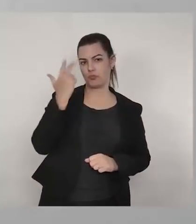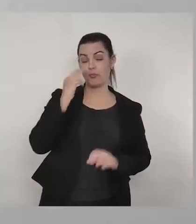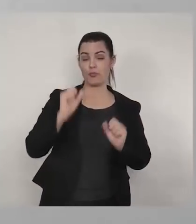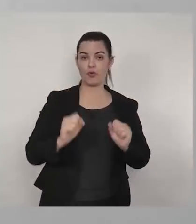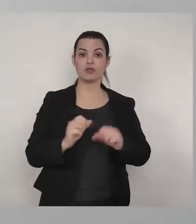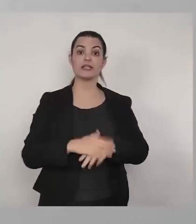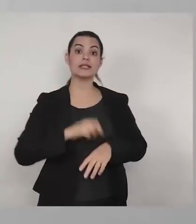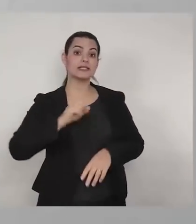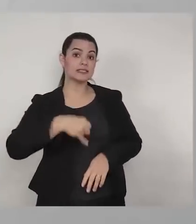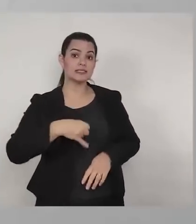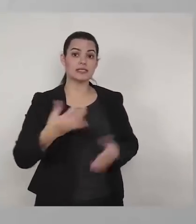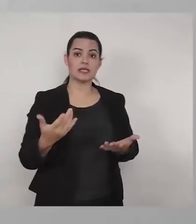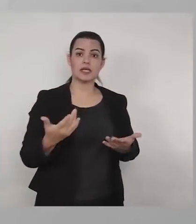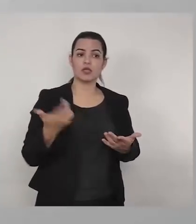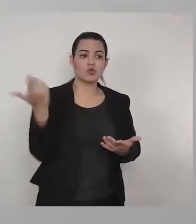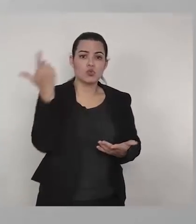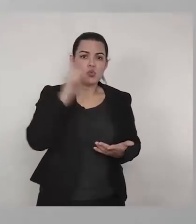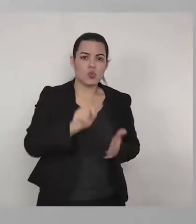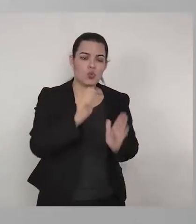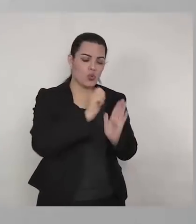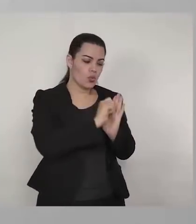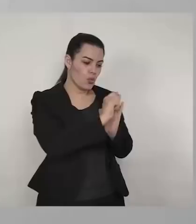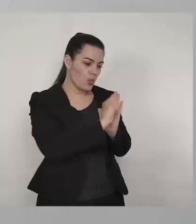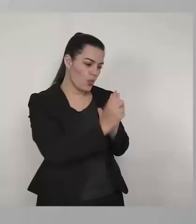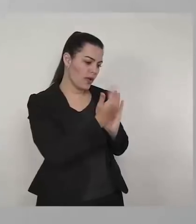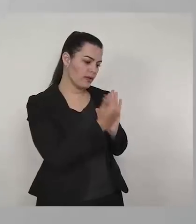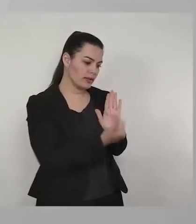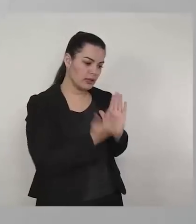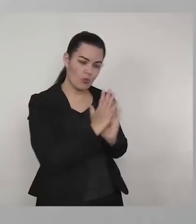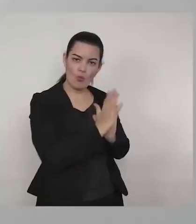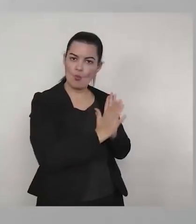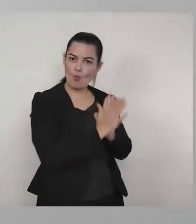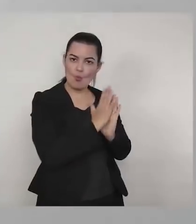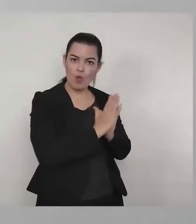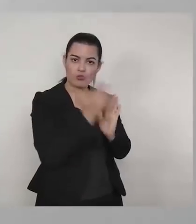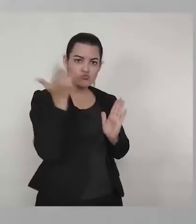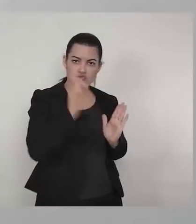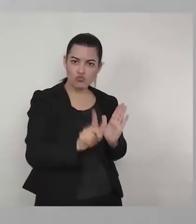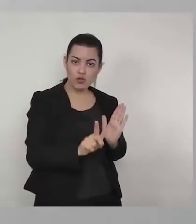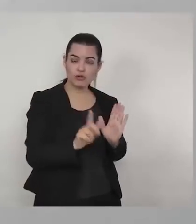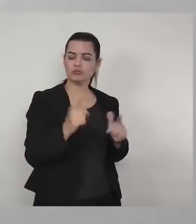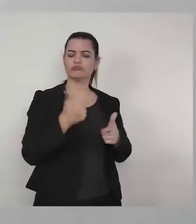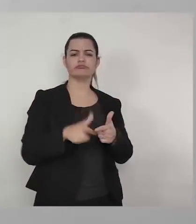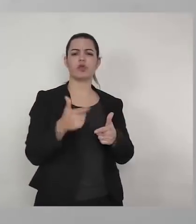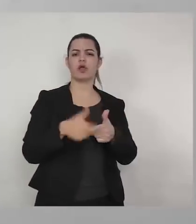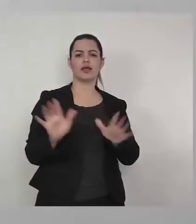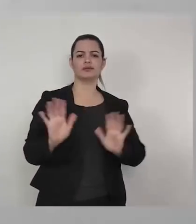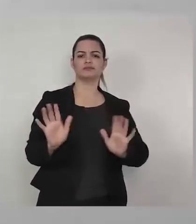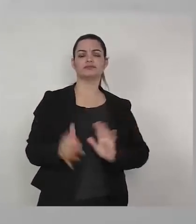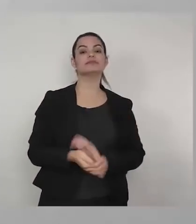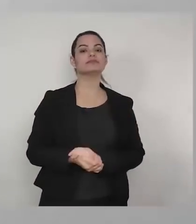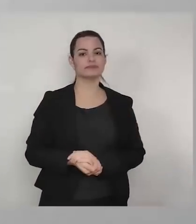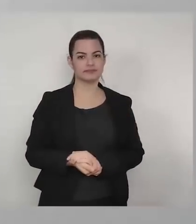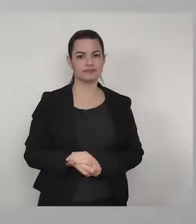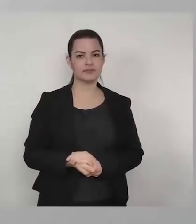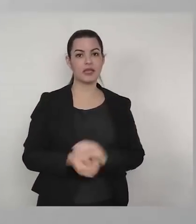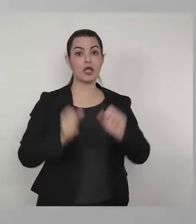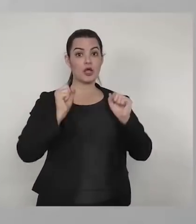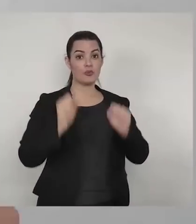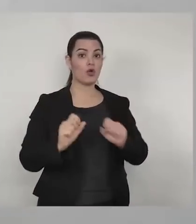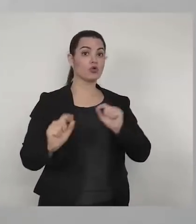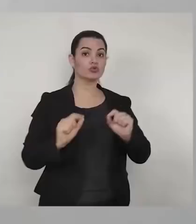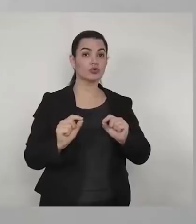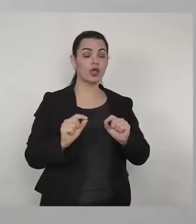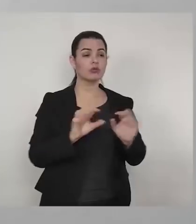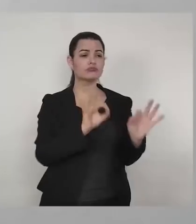você não tiver como marcar no seu caderno essa representação, não tem problema.